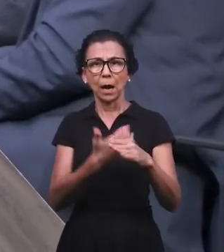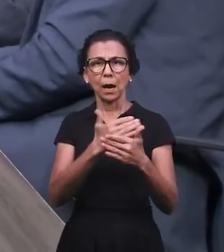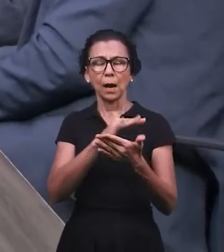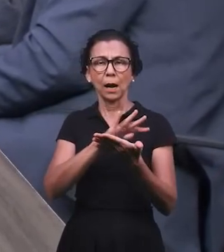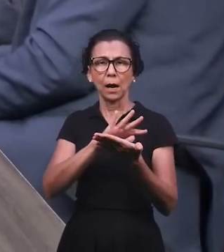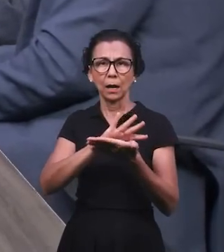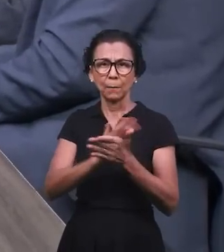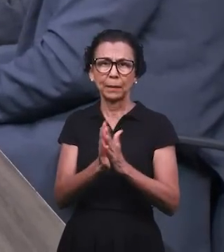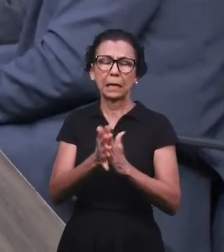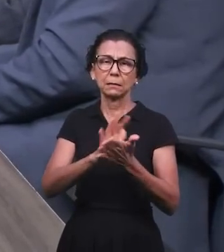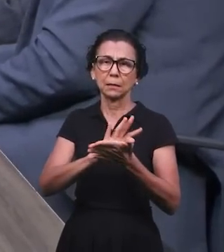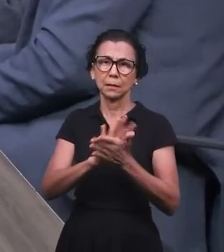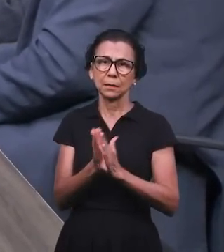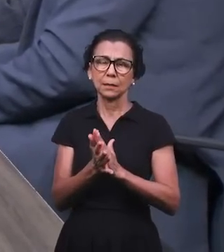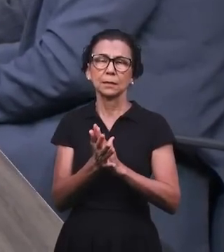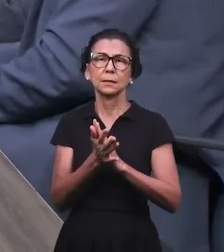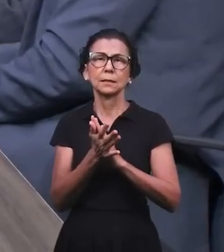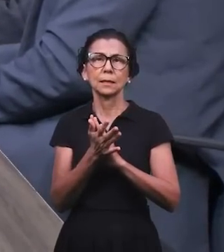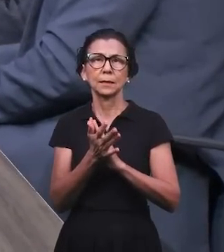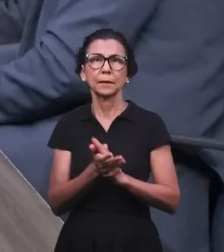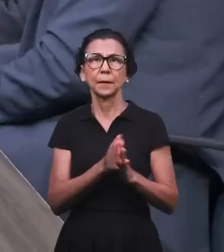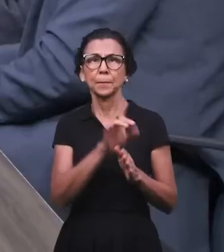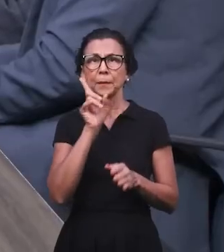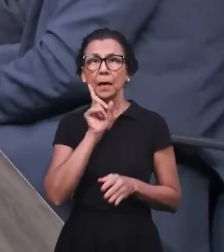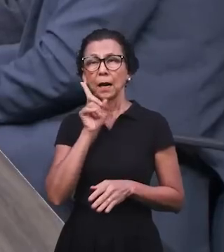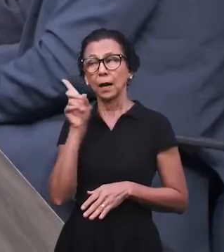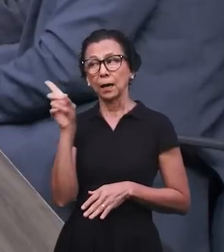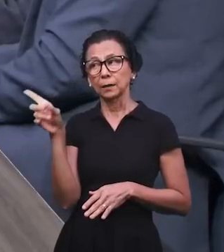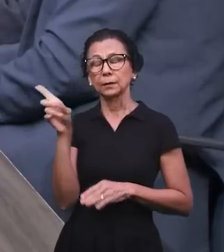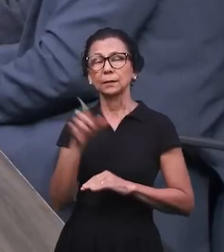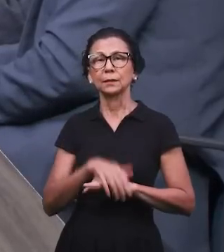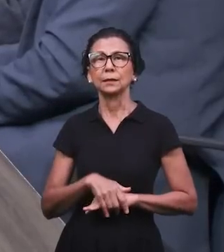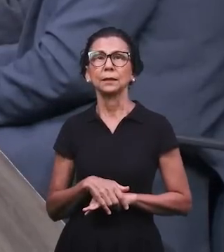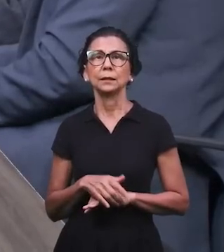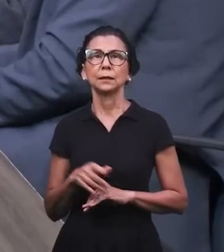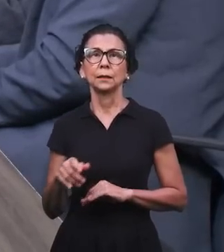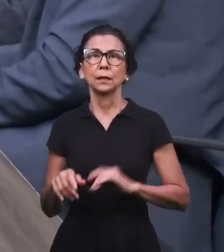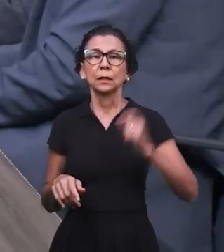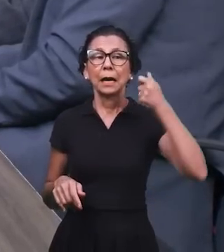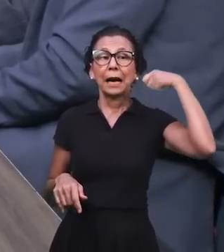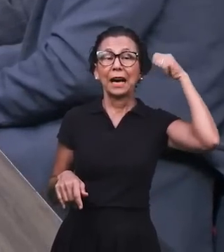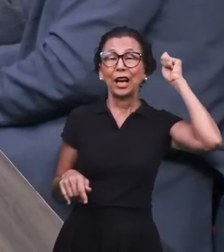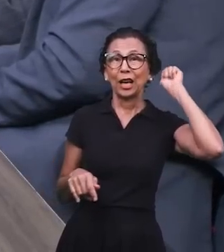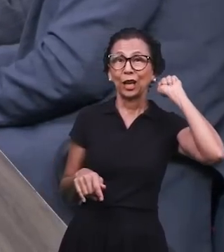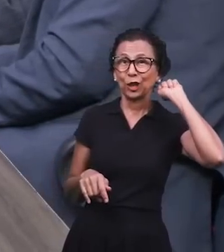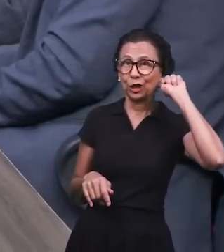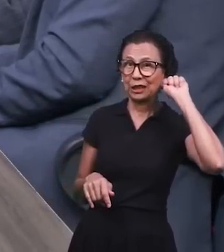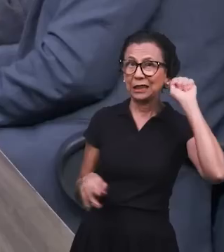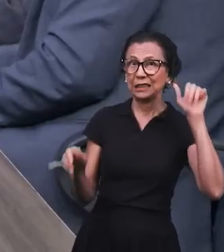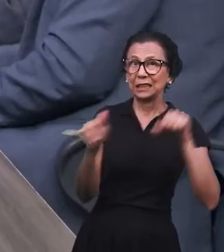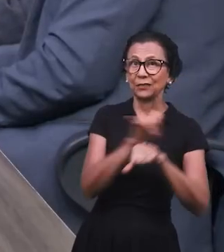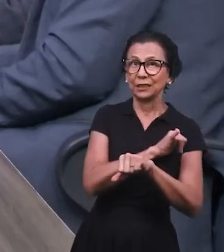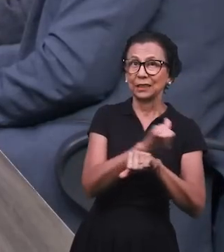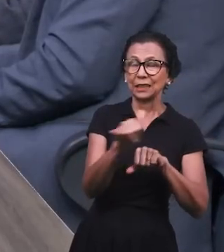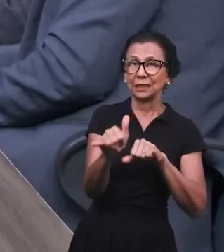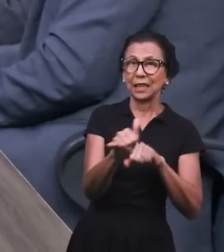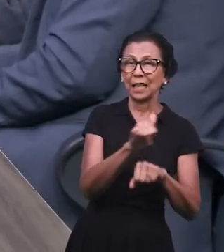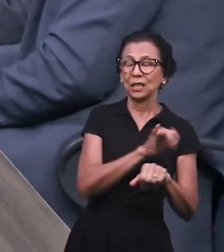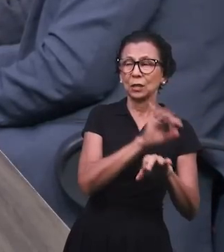Adonias estava usurpando. E na hora que a terra retiniu, e que a trombeta soou, e que o